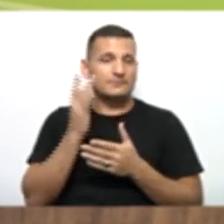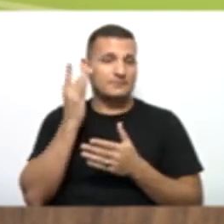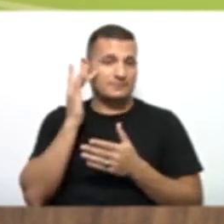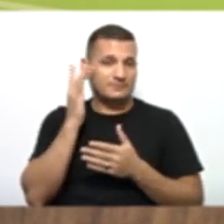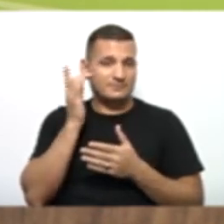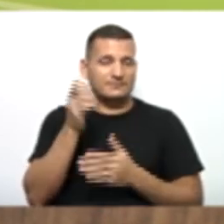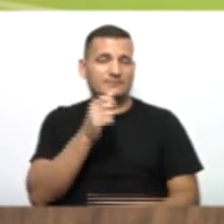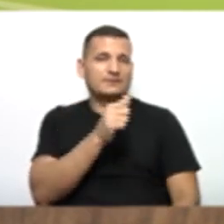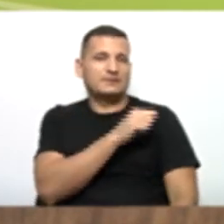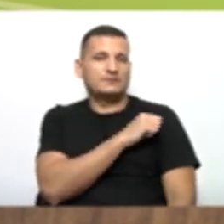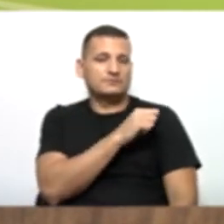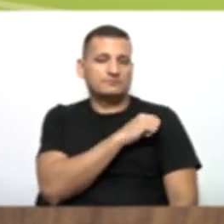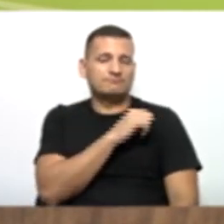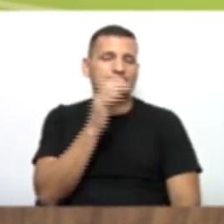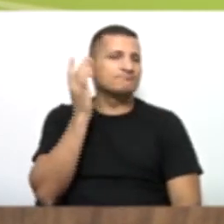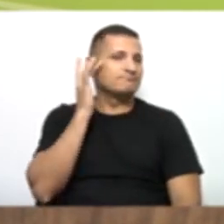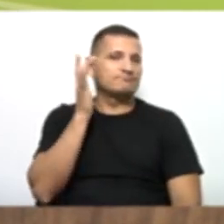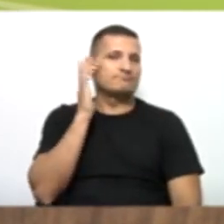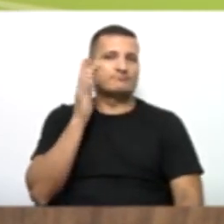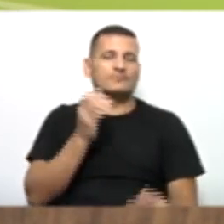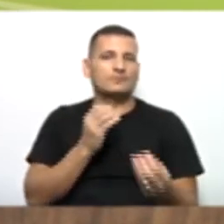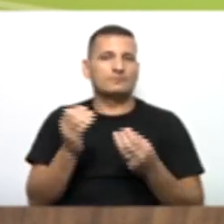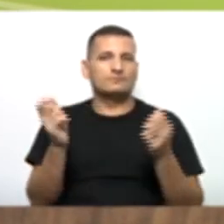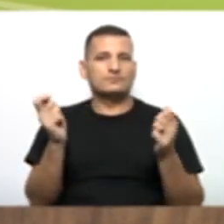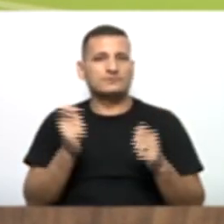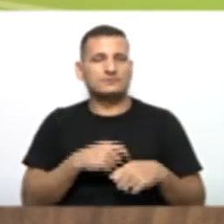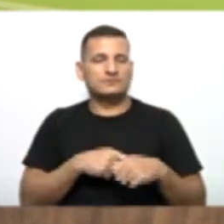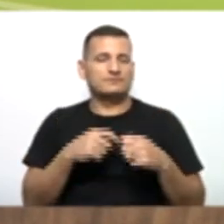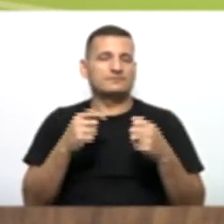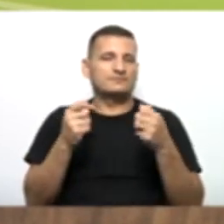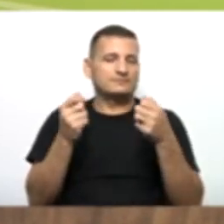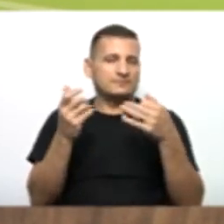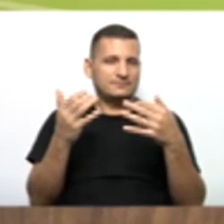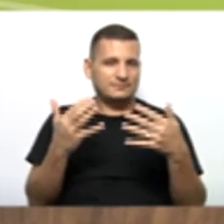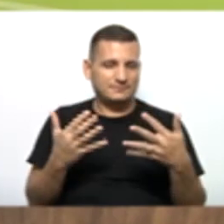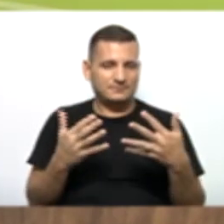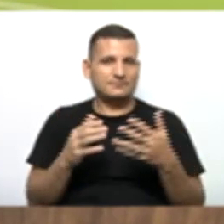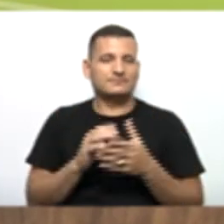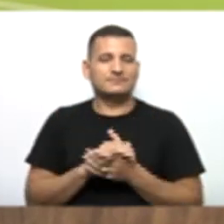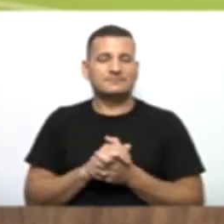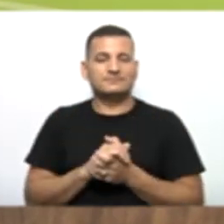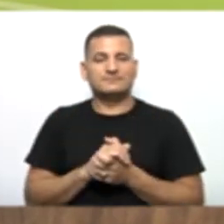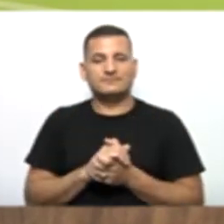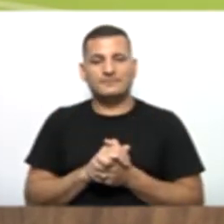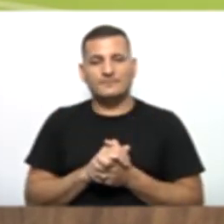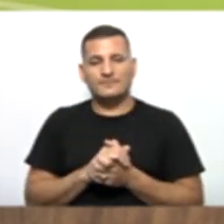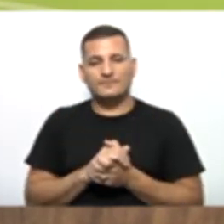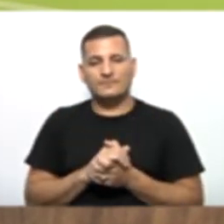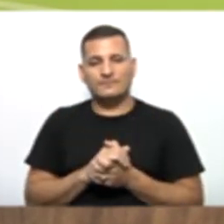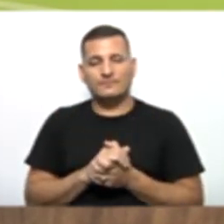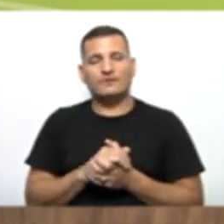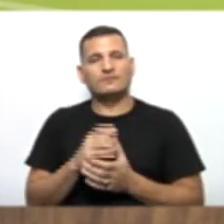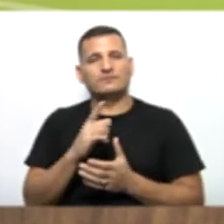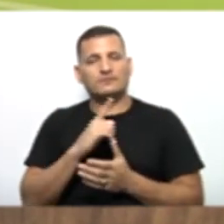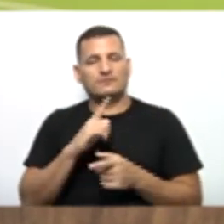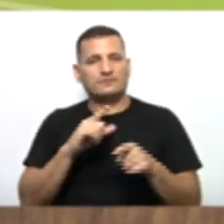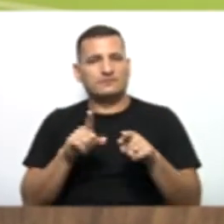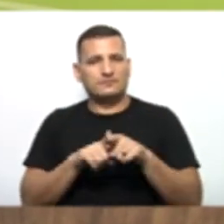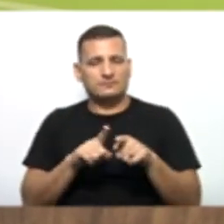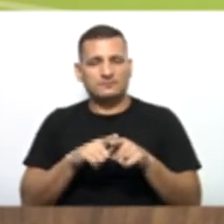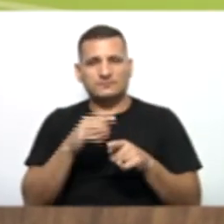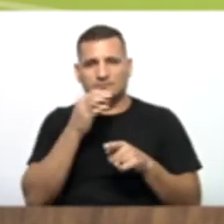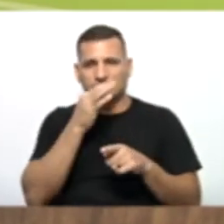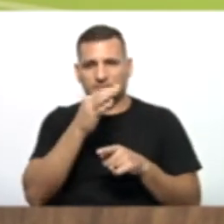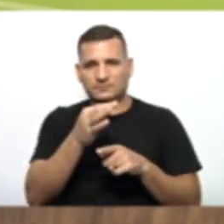tinha ideia de quanto era possível destrinchar esse aluno quando ele fez essa pergunta. E aqui a gente tem um comentário também lá da